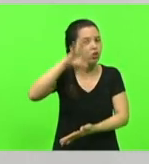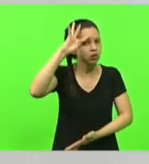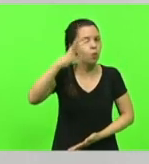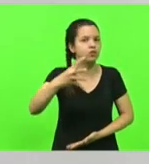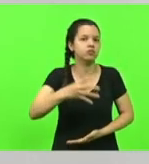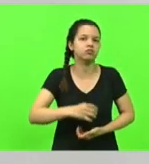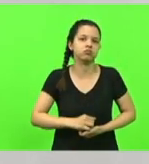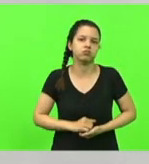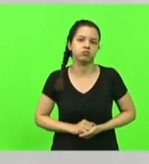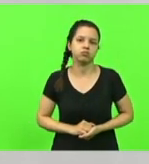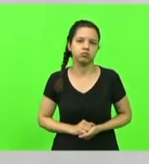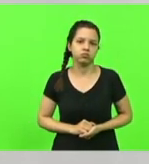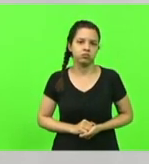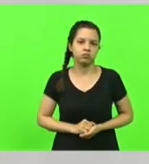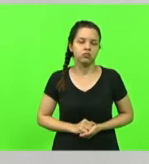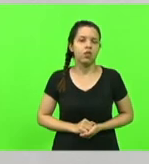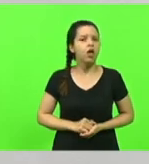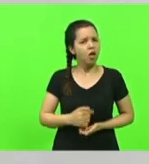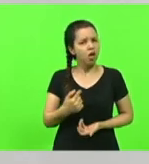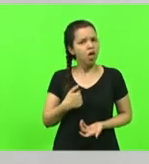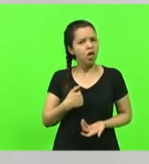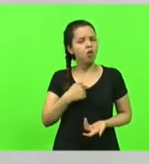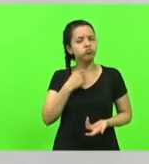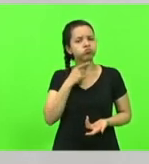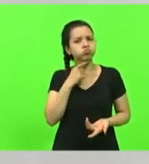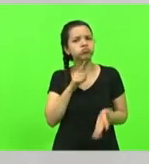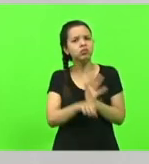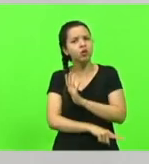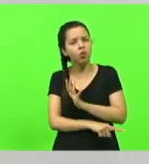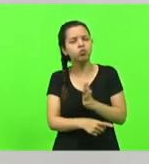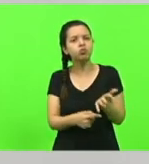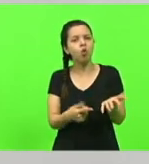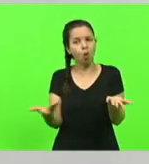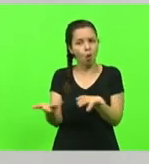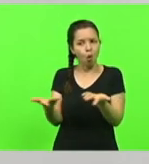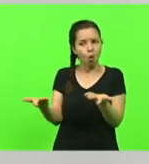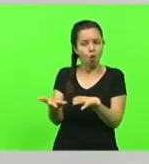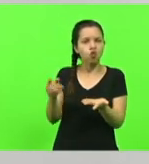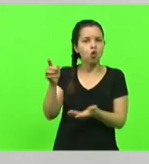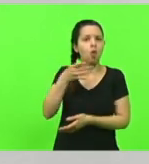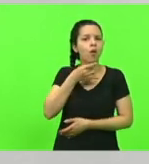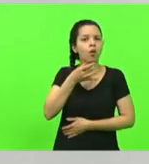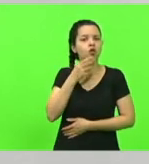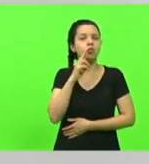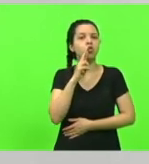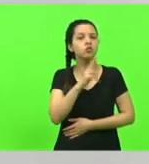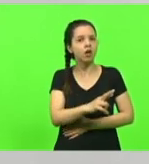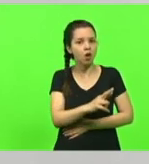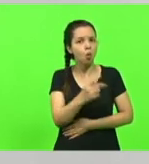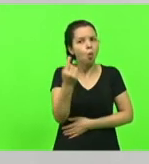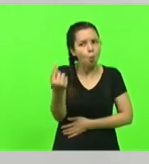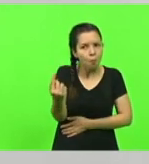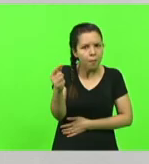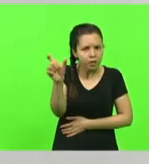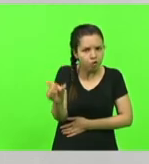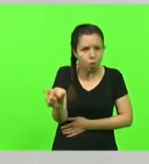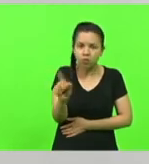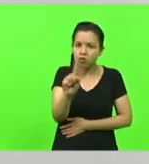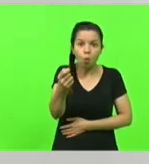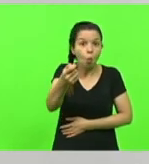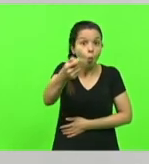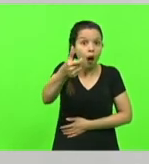e hoje o deputado Cobalquini respondeu que ele achava que era uma pessoa e são quase 90, isso não muda nada.